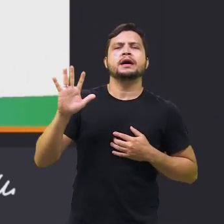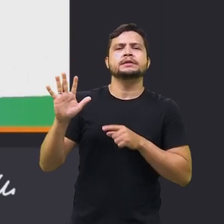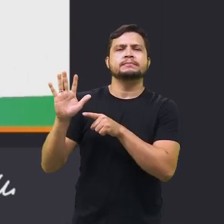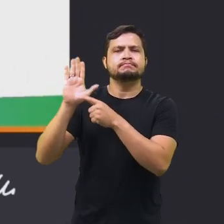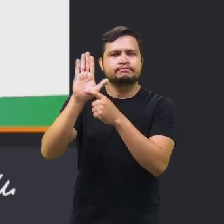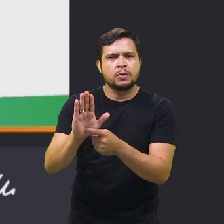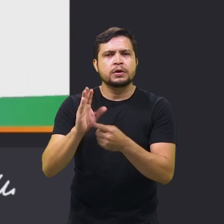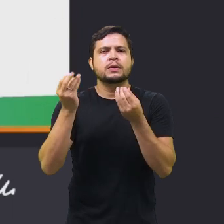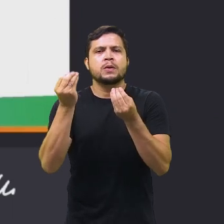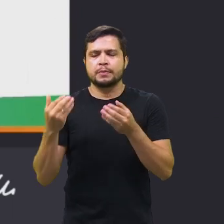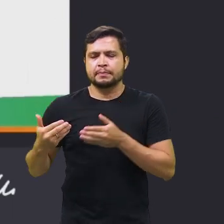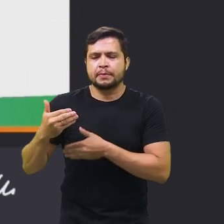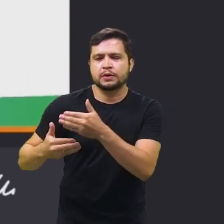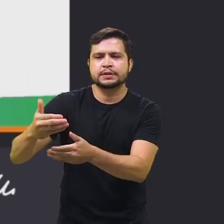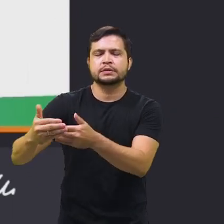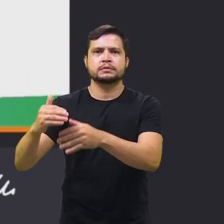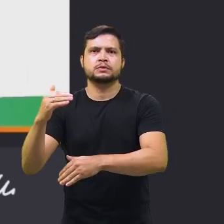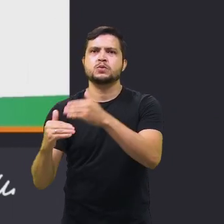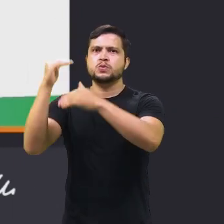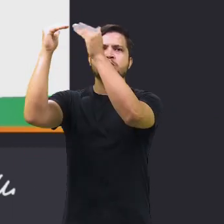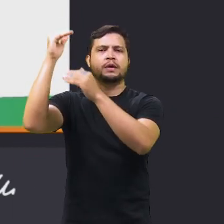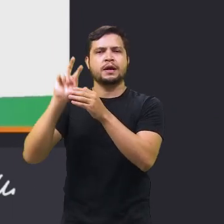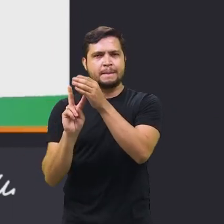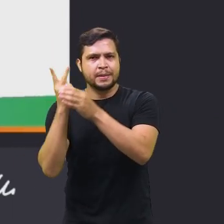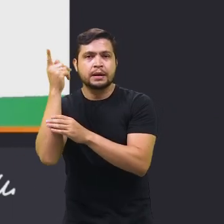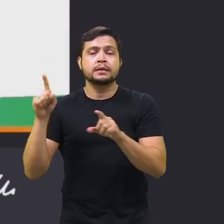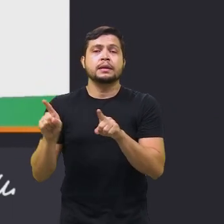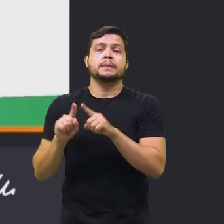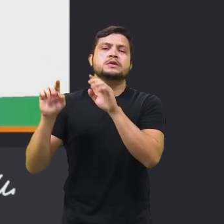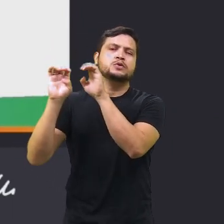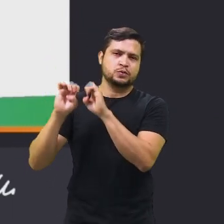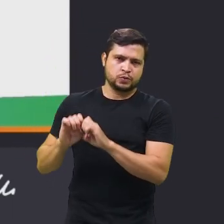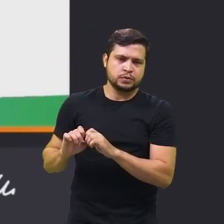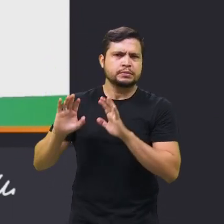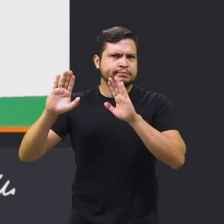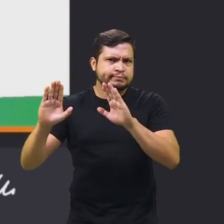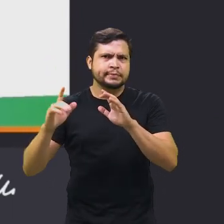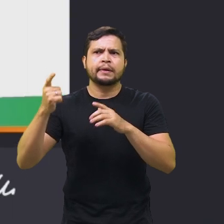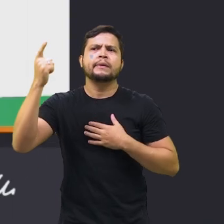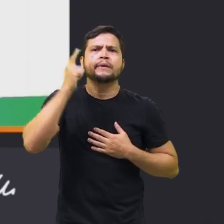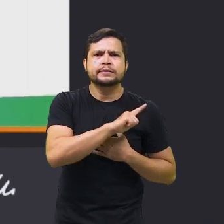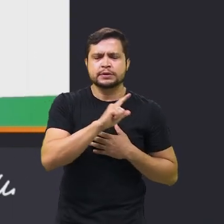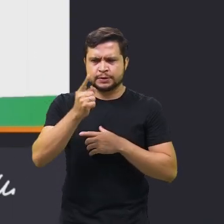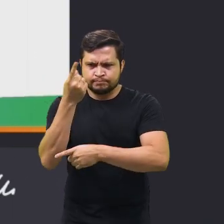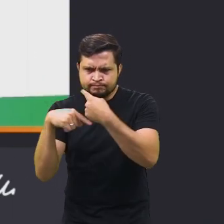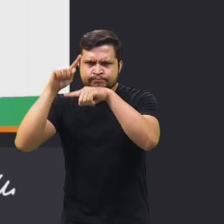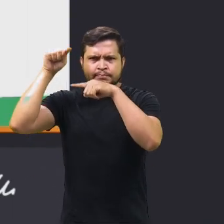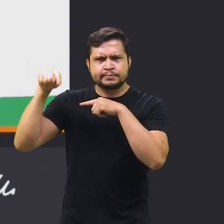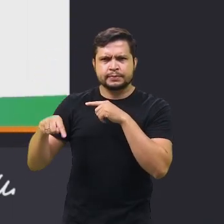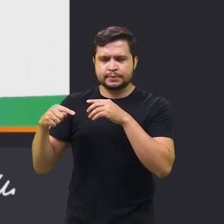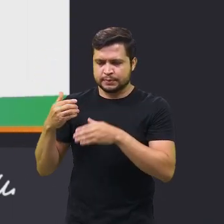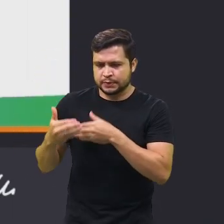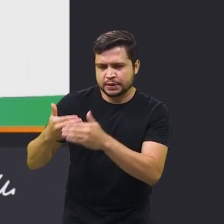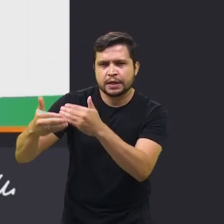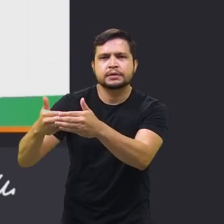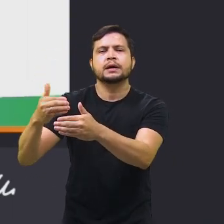representa o processo de evolução das plantas e algumas de suas estruturas. Para o sucesso desse processo, a partir de um ancestral